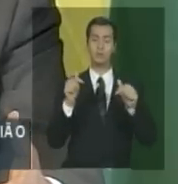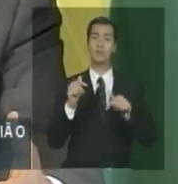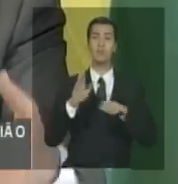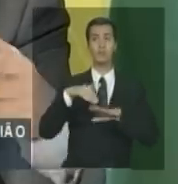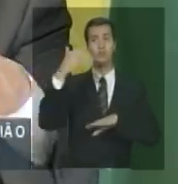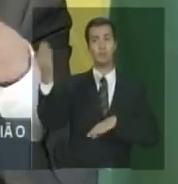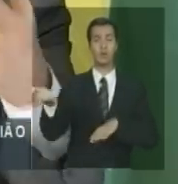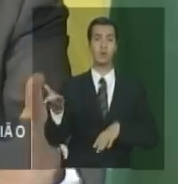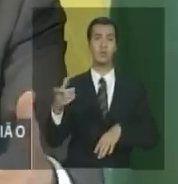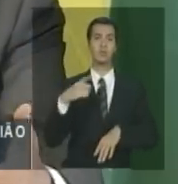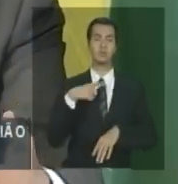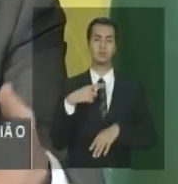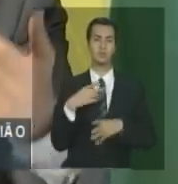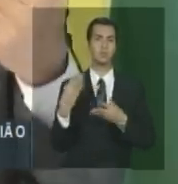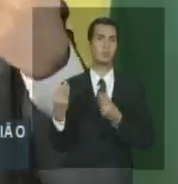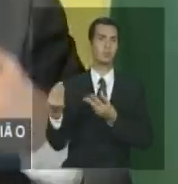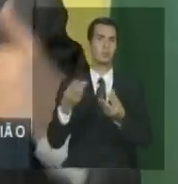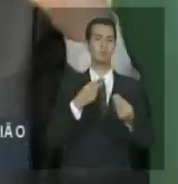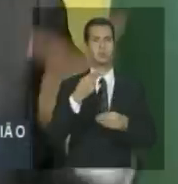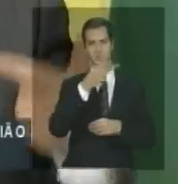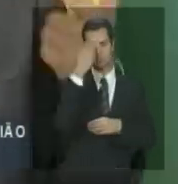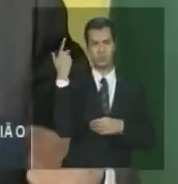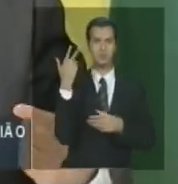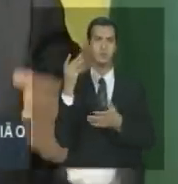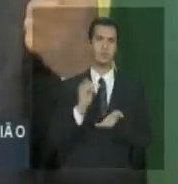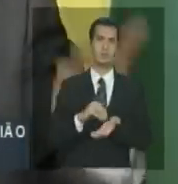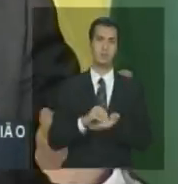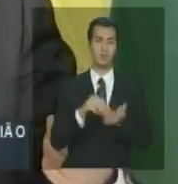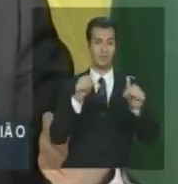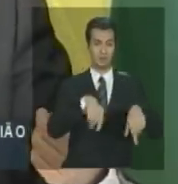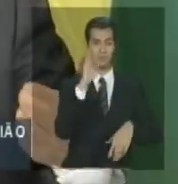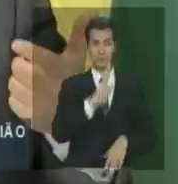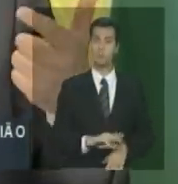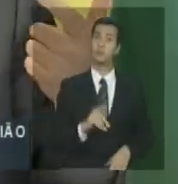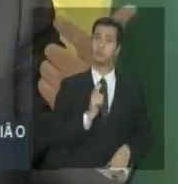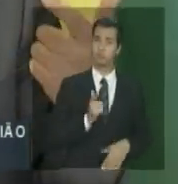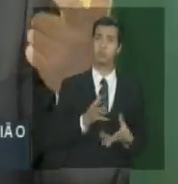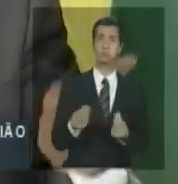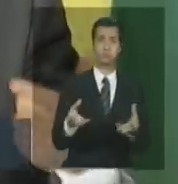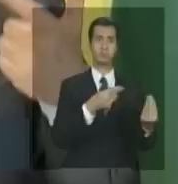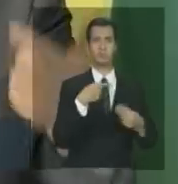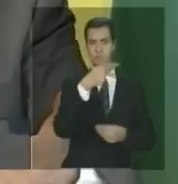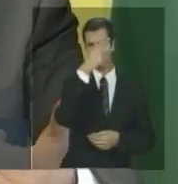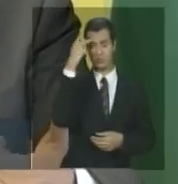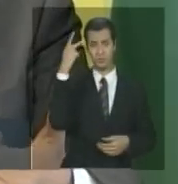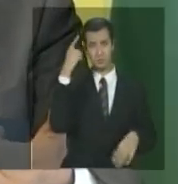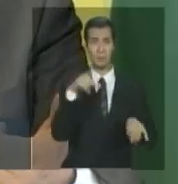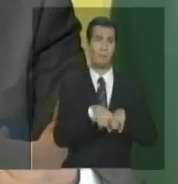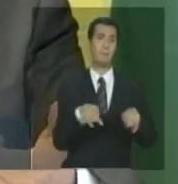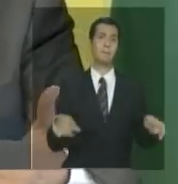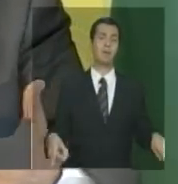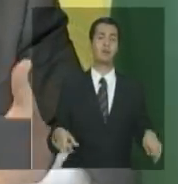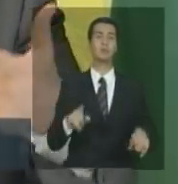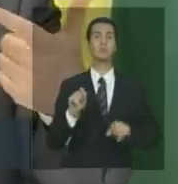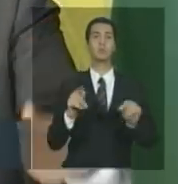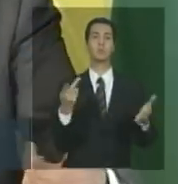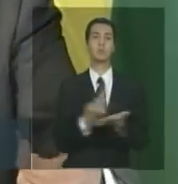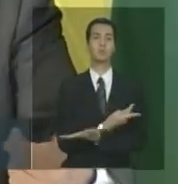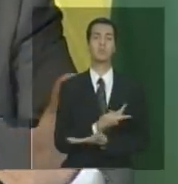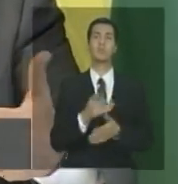no exterior, e esse é um grande problema. O Brasil tem mercado consumidor, mas ele está sendo apropriado